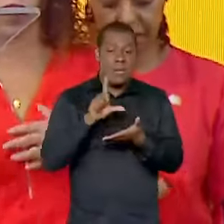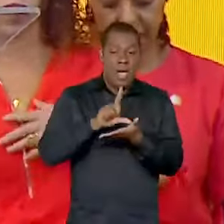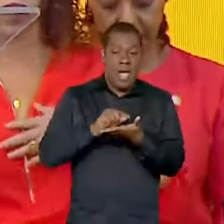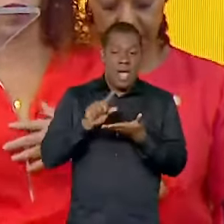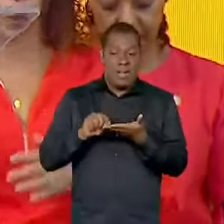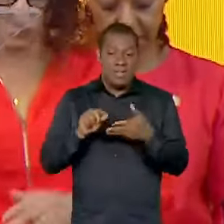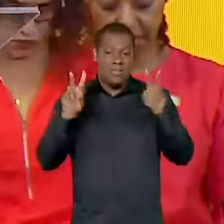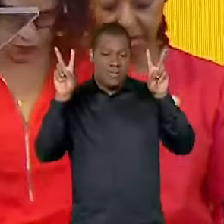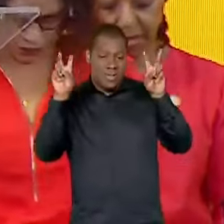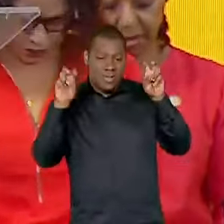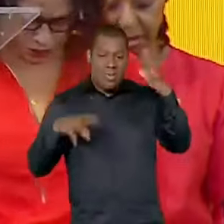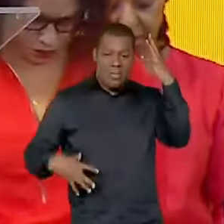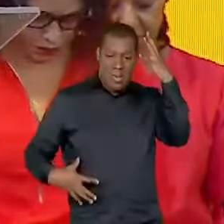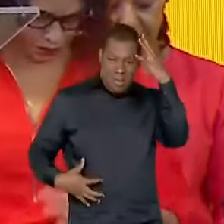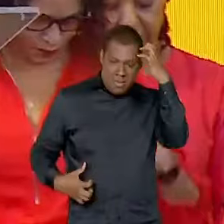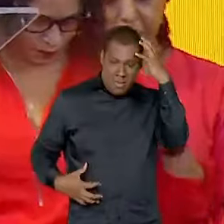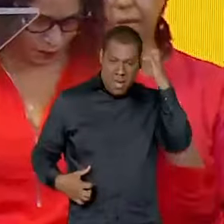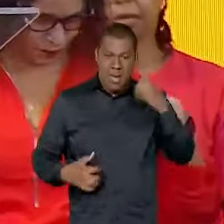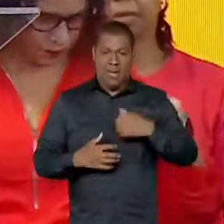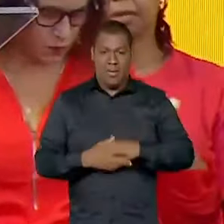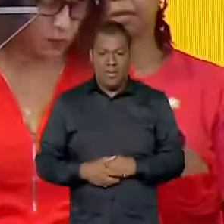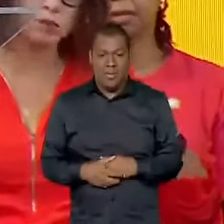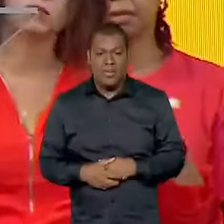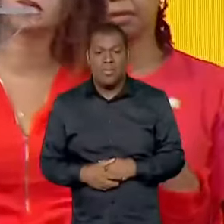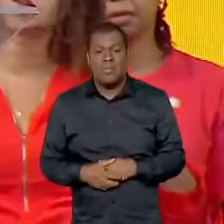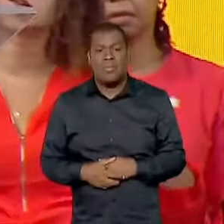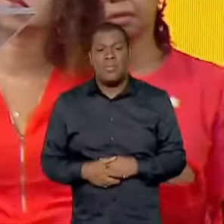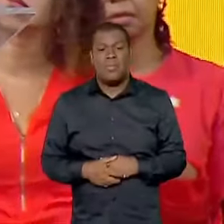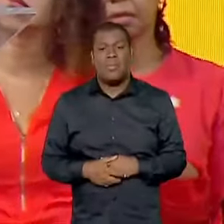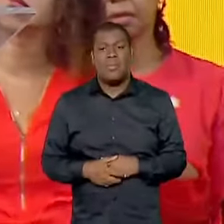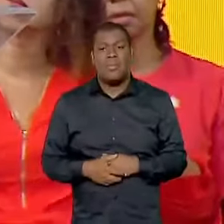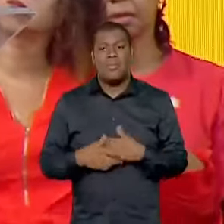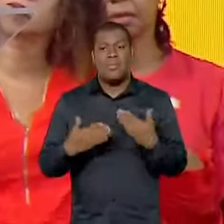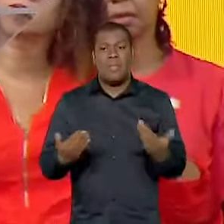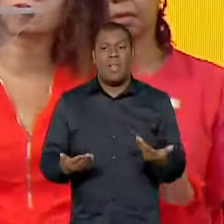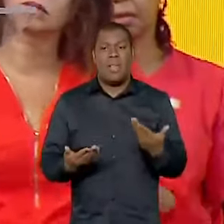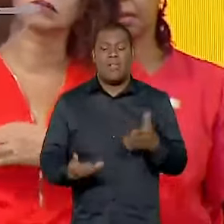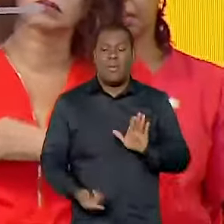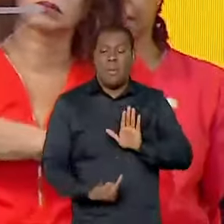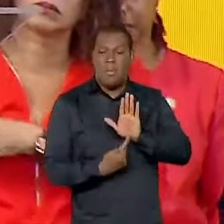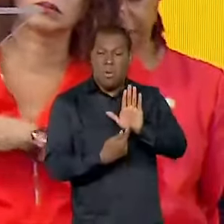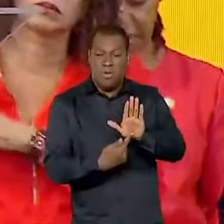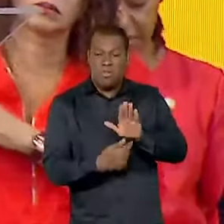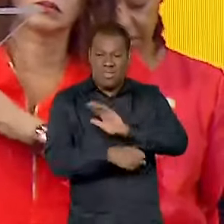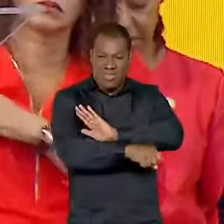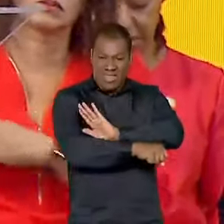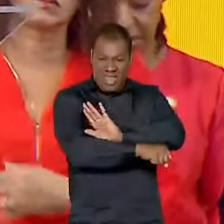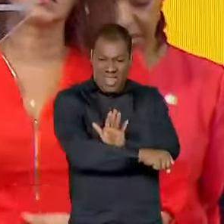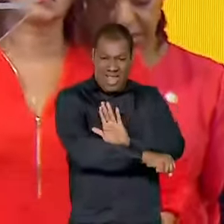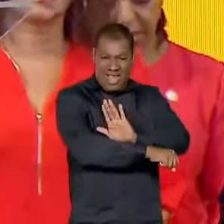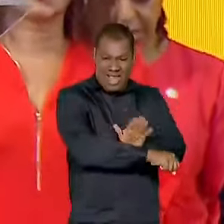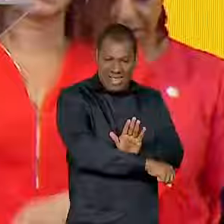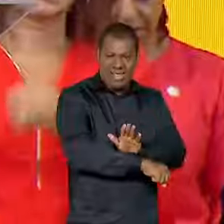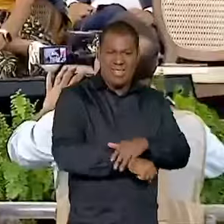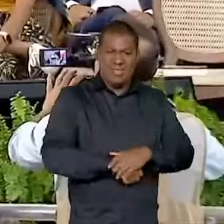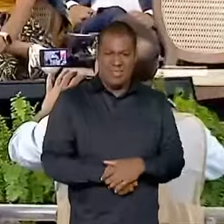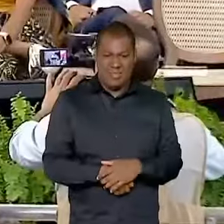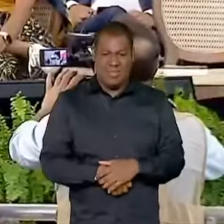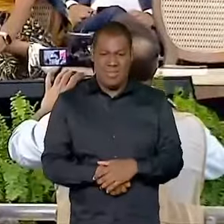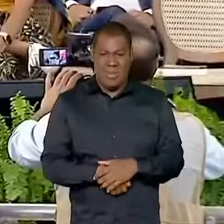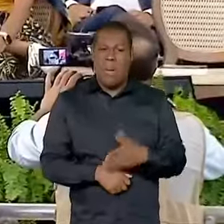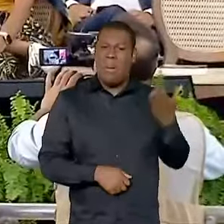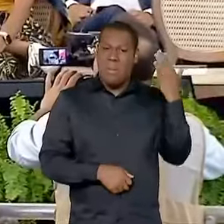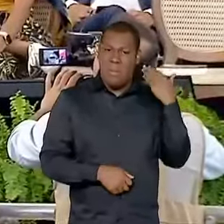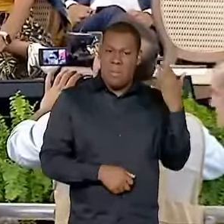faz uma análise profunda e comovente do racismo e do lugar reservado aos negros